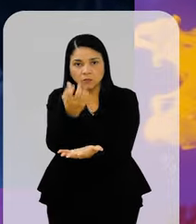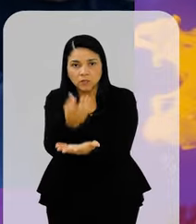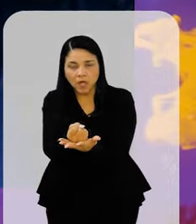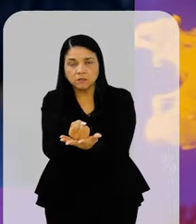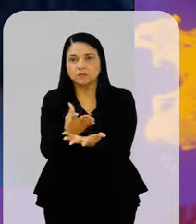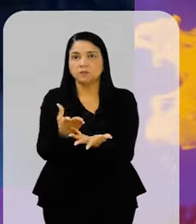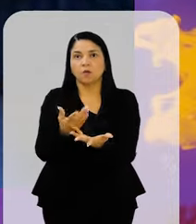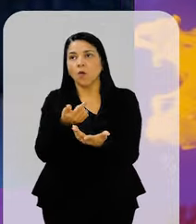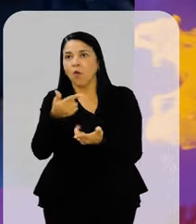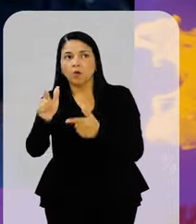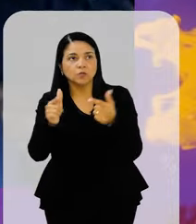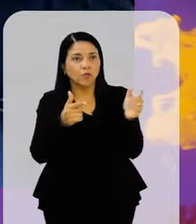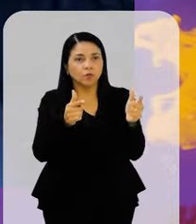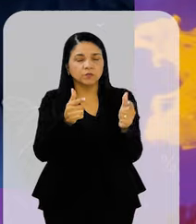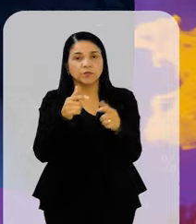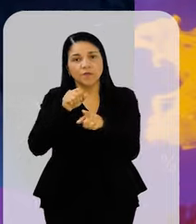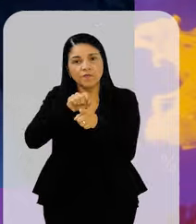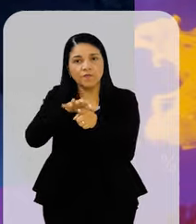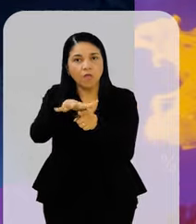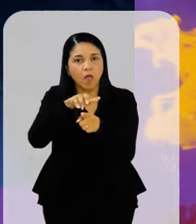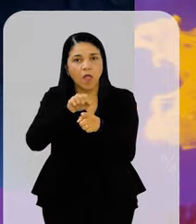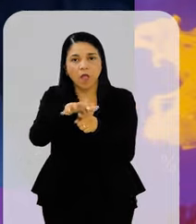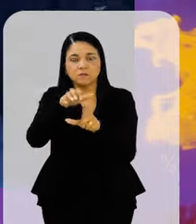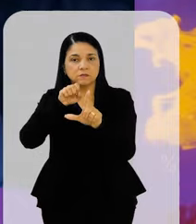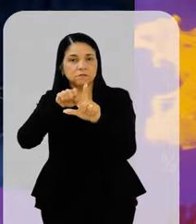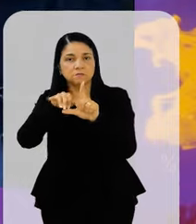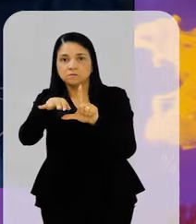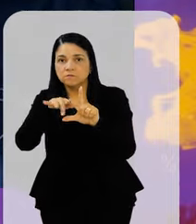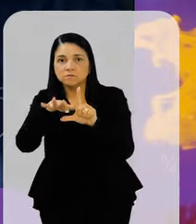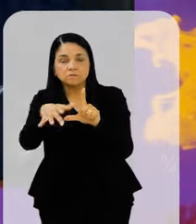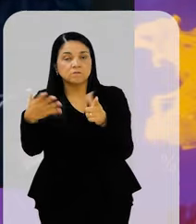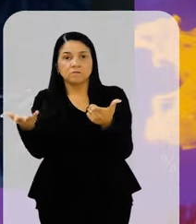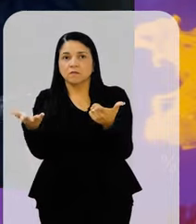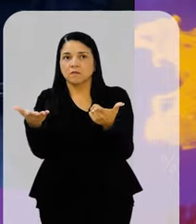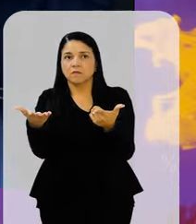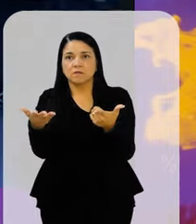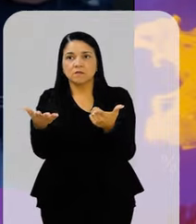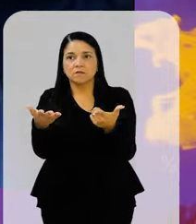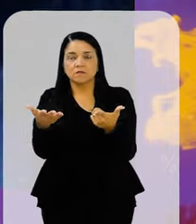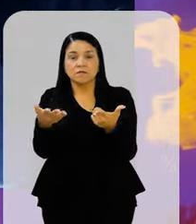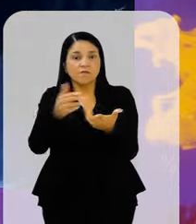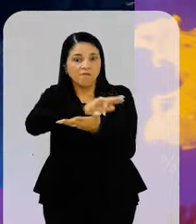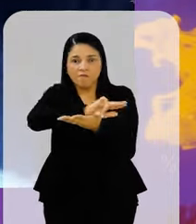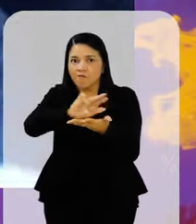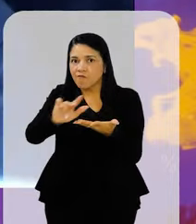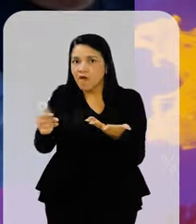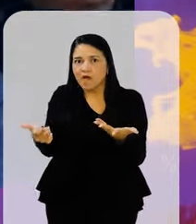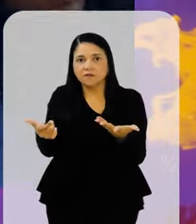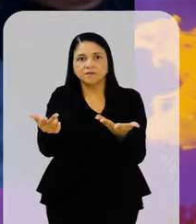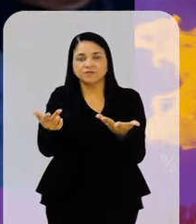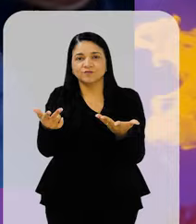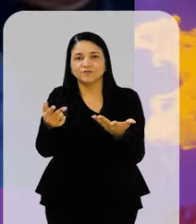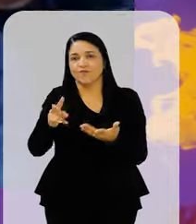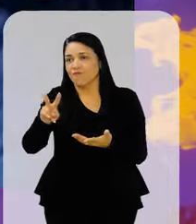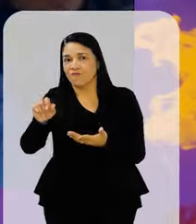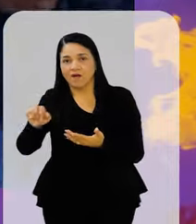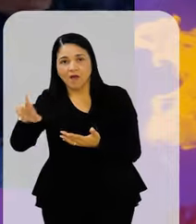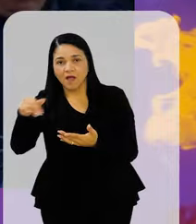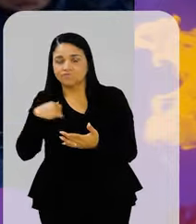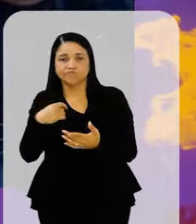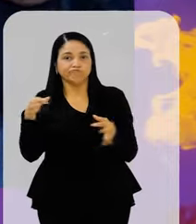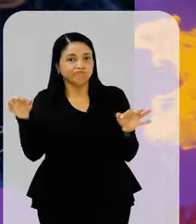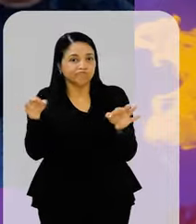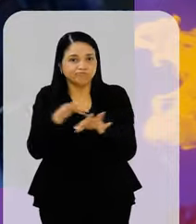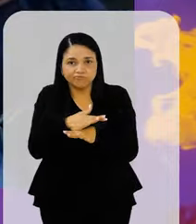num podcast, você vê um outro no influencer que bota na internet. Então, assim, mesmo com o VAR, nunca